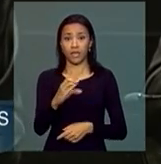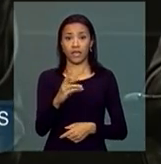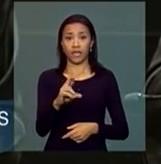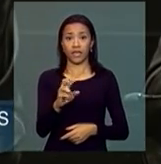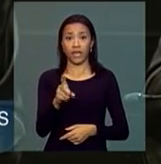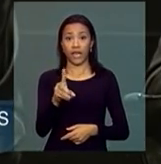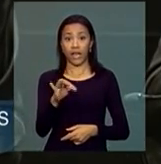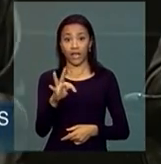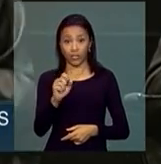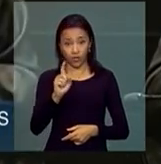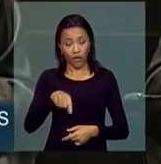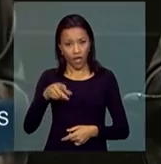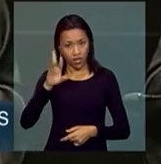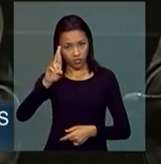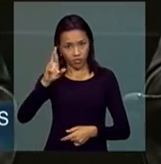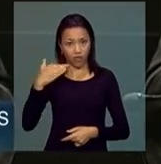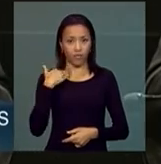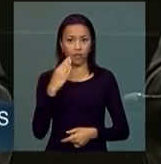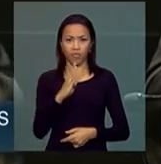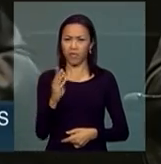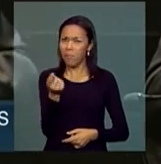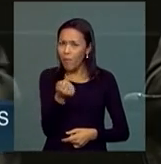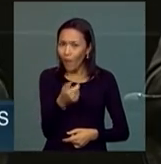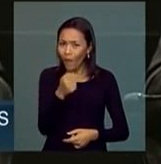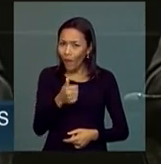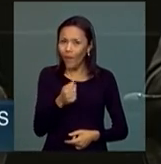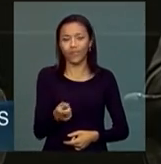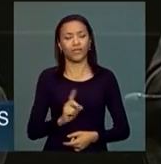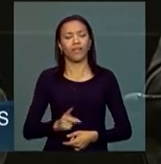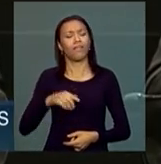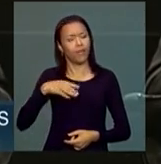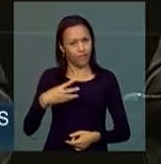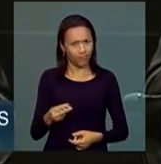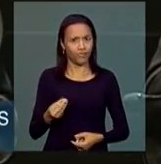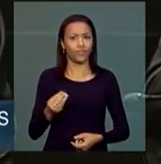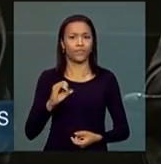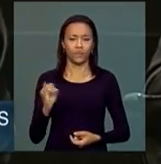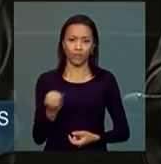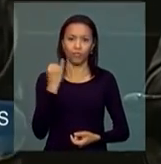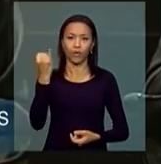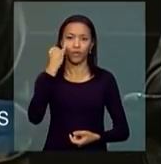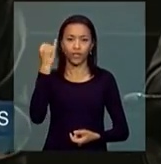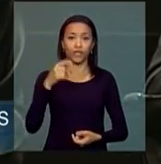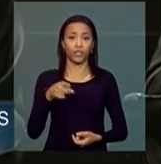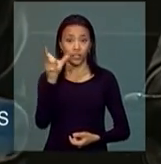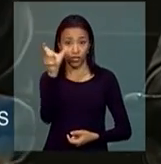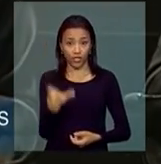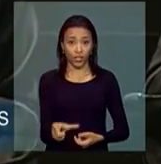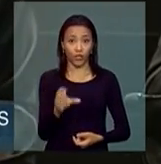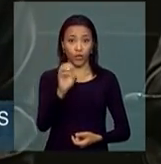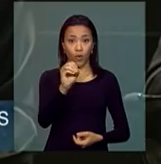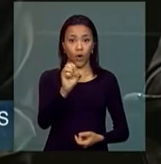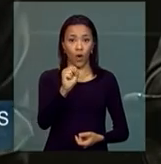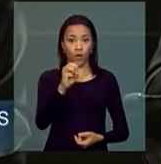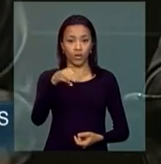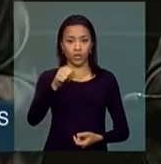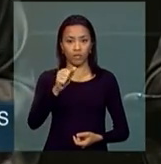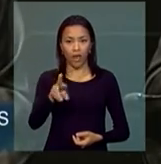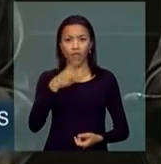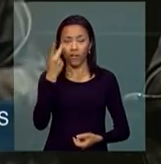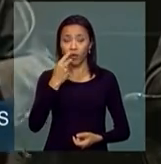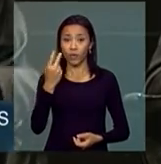pelo Banco do Brasil. Isso não é pouca coisa, isso é muito importante. E o Dr. Osmar destacou aqui o crescimento disto